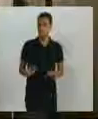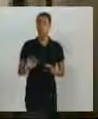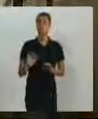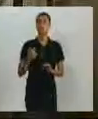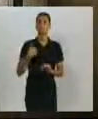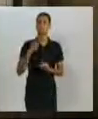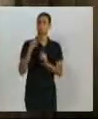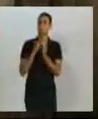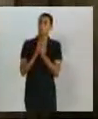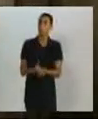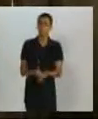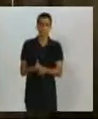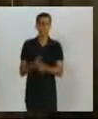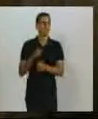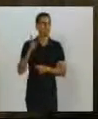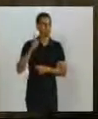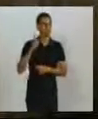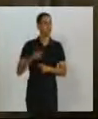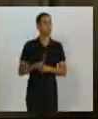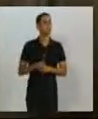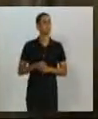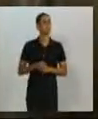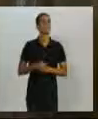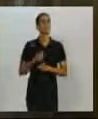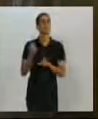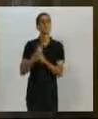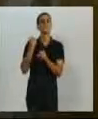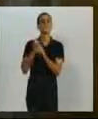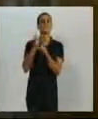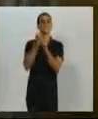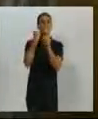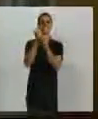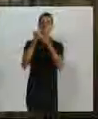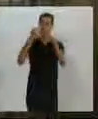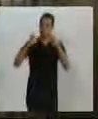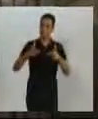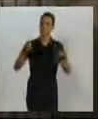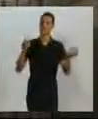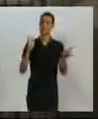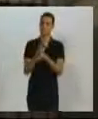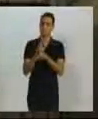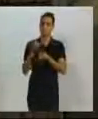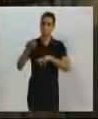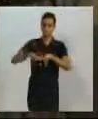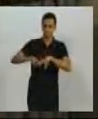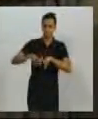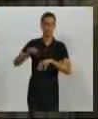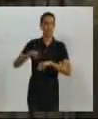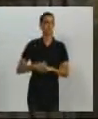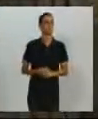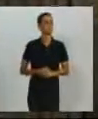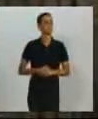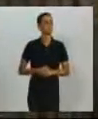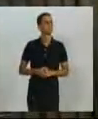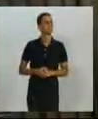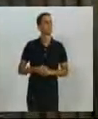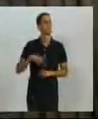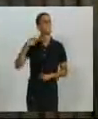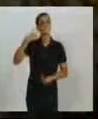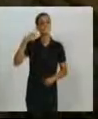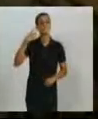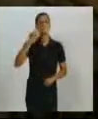pude acompanhar de resultado das obras desse complexo penitenciário. O vereador Robinho